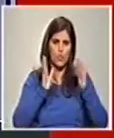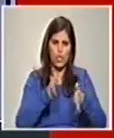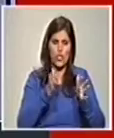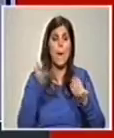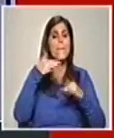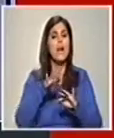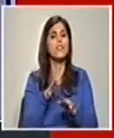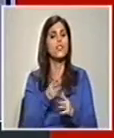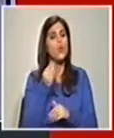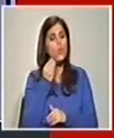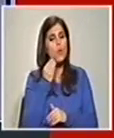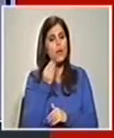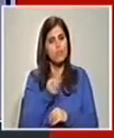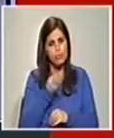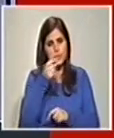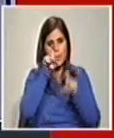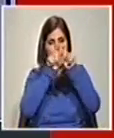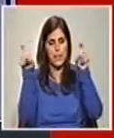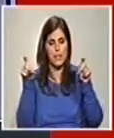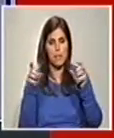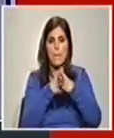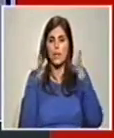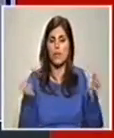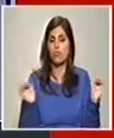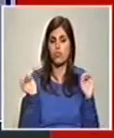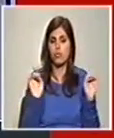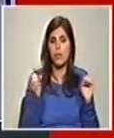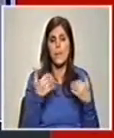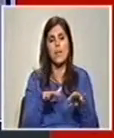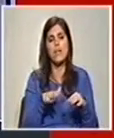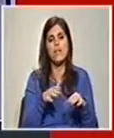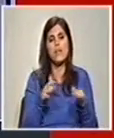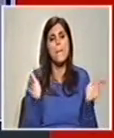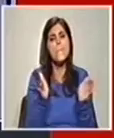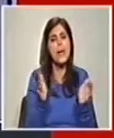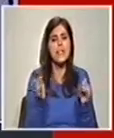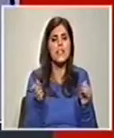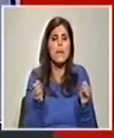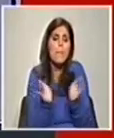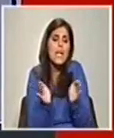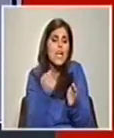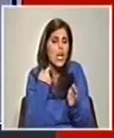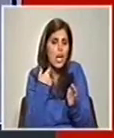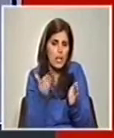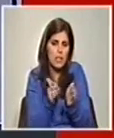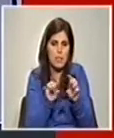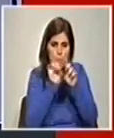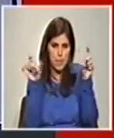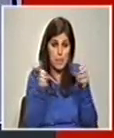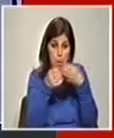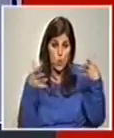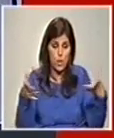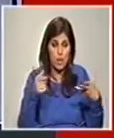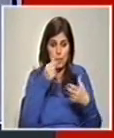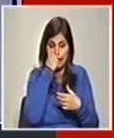ponto, muitas vezes para muitas empresas, e provavelmente não para as maiores empresas, mas para médias e pequenas empresas, que são a maioria do nosso tecido empresarial,